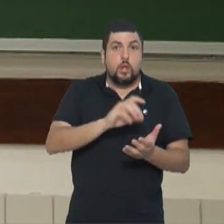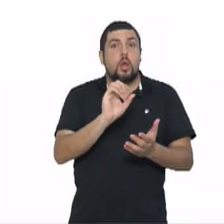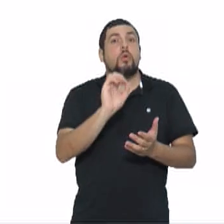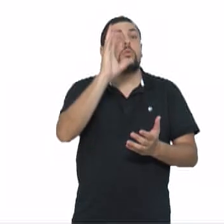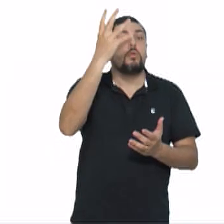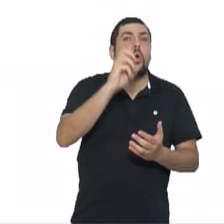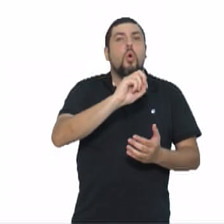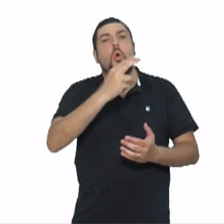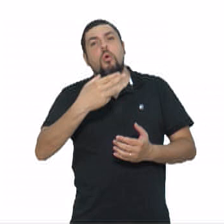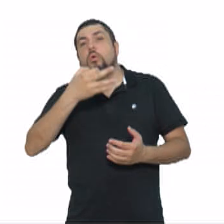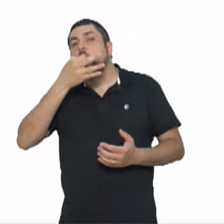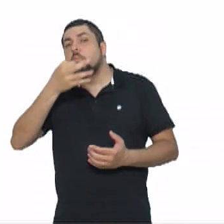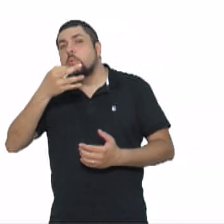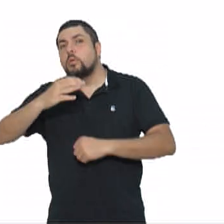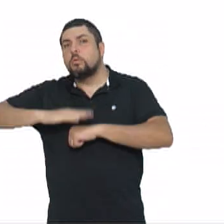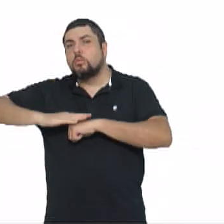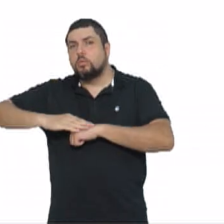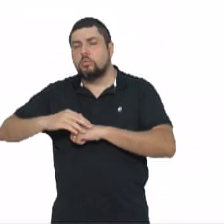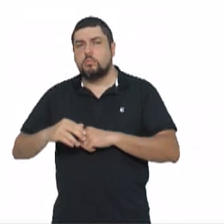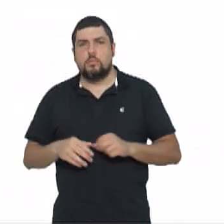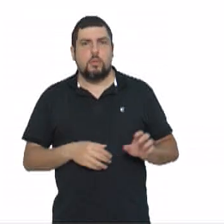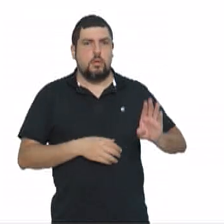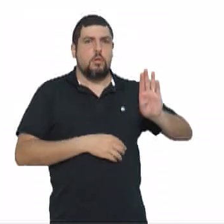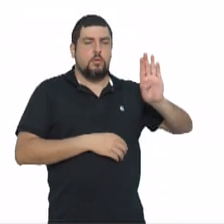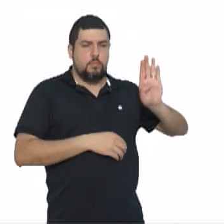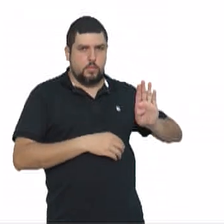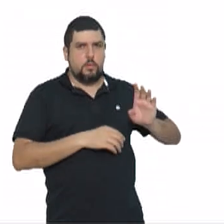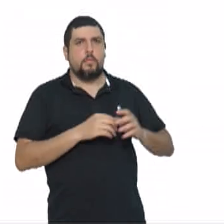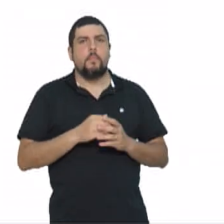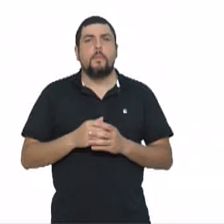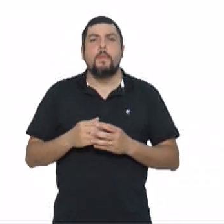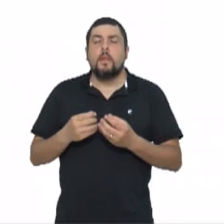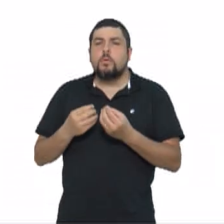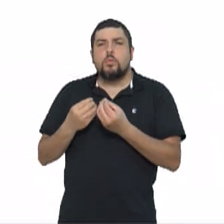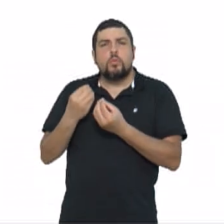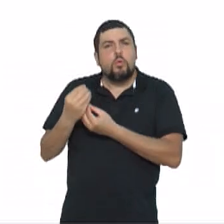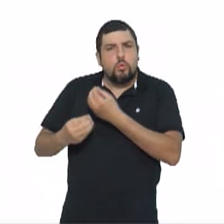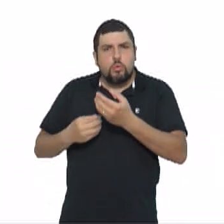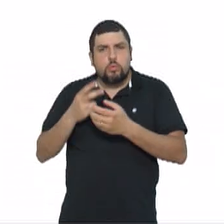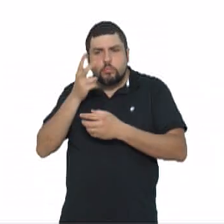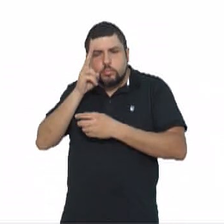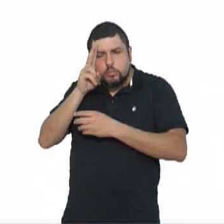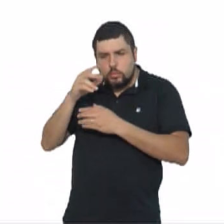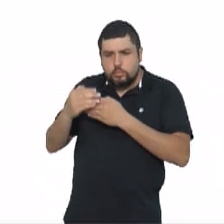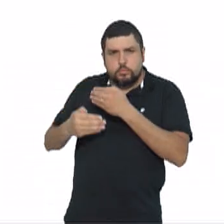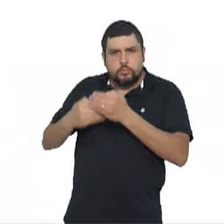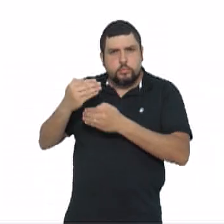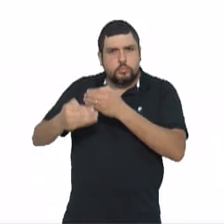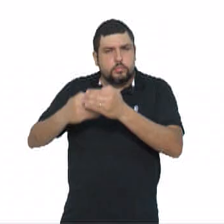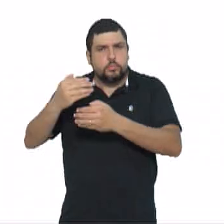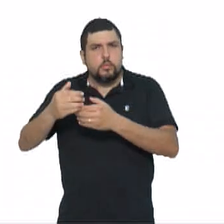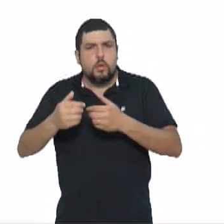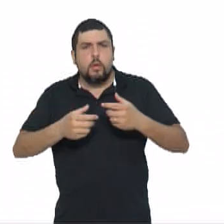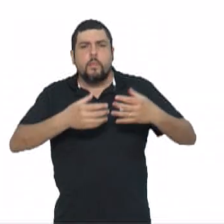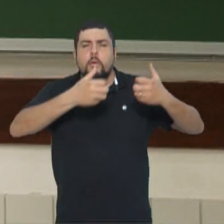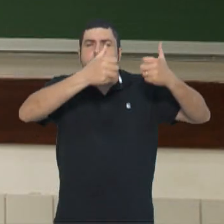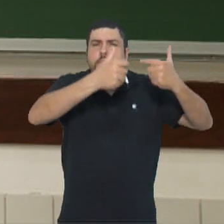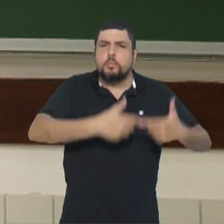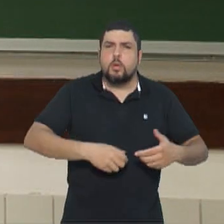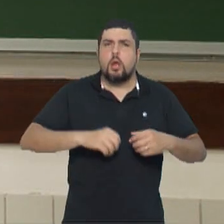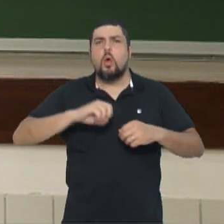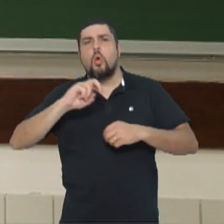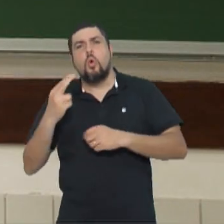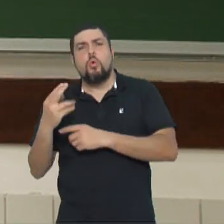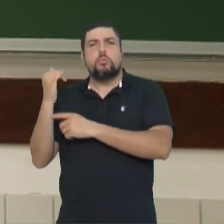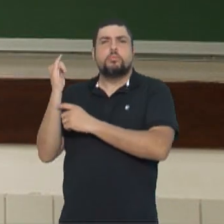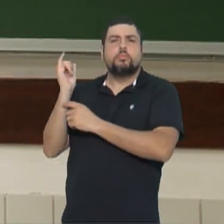Segundo, letra B, serão base de construção para sequências descritivas, narrativas e argumentativas. Então, as informações que